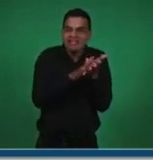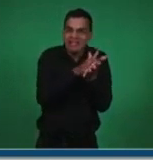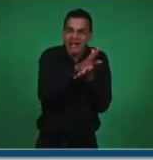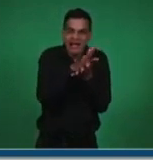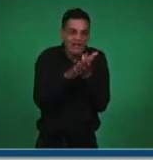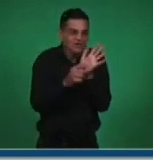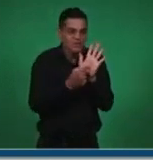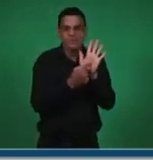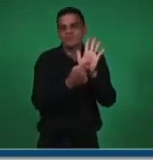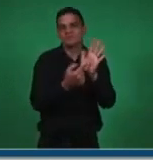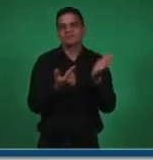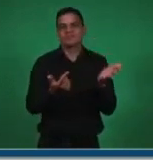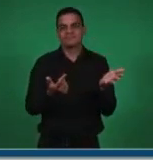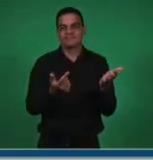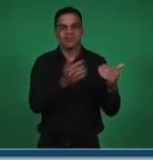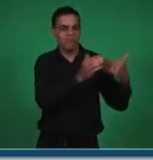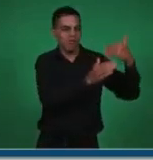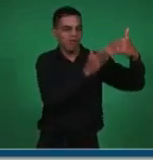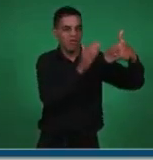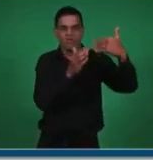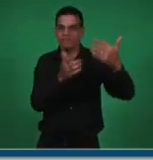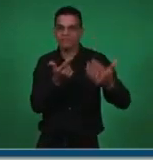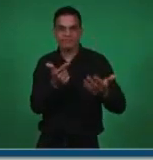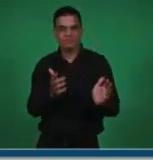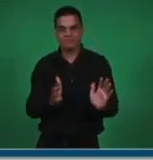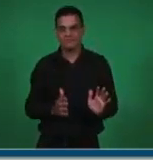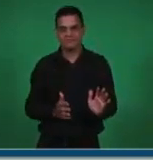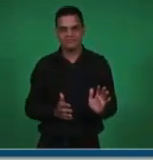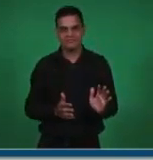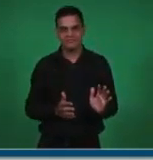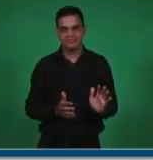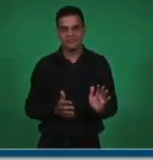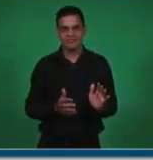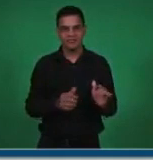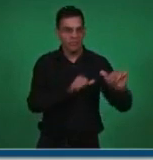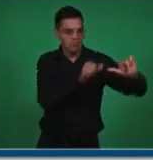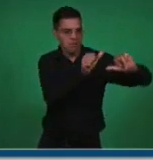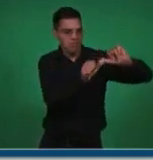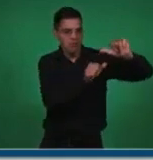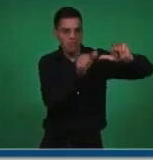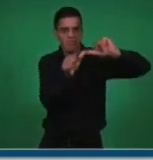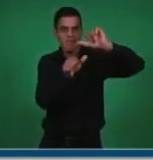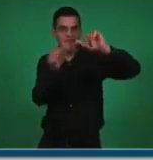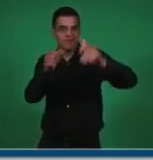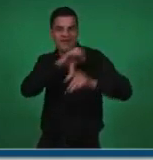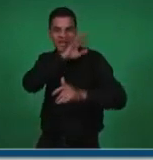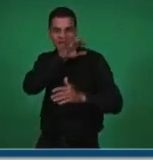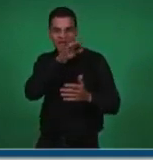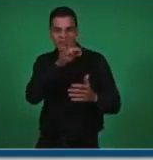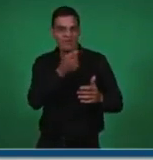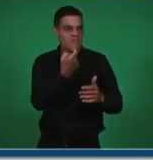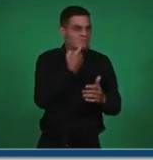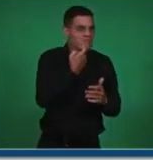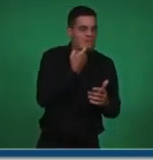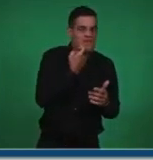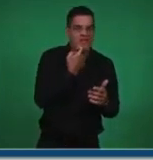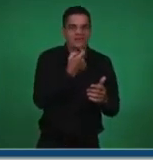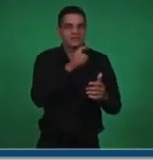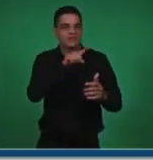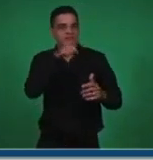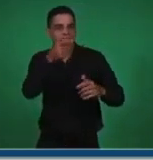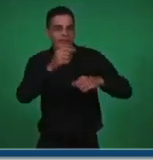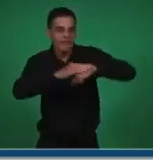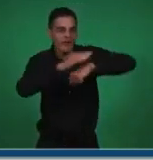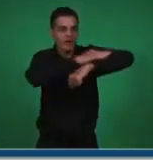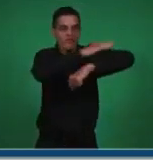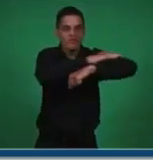vivo, dessa transição ter ocorrido. Um ser metade peixe, metade anfíbio. Metade